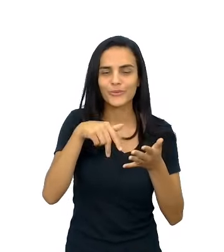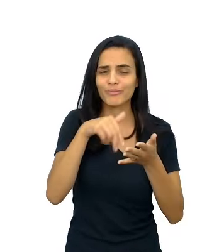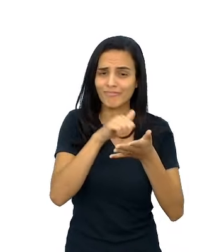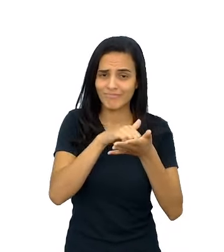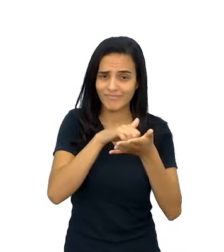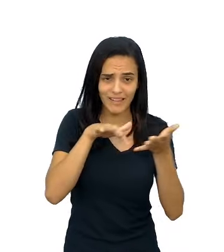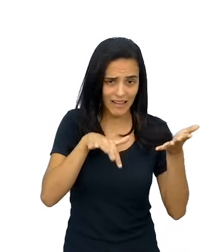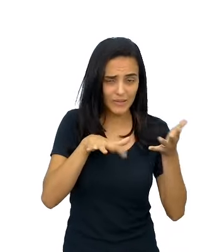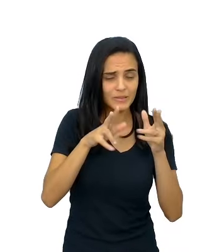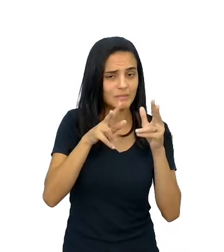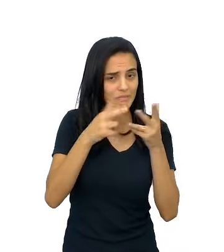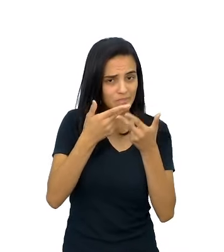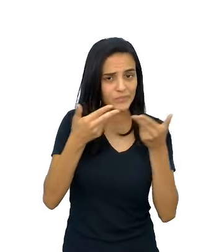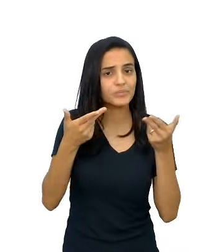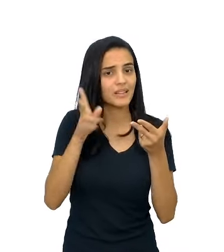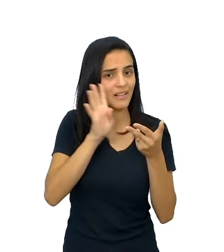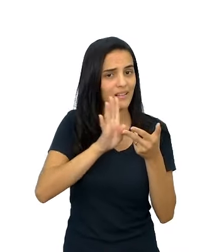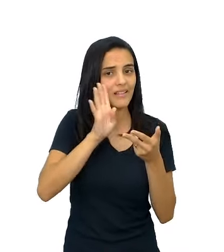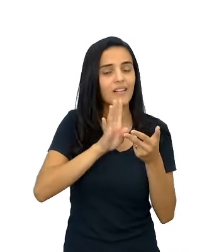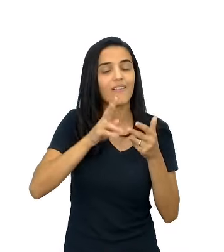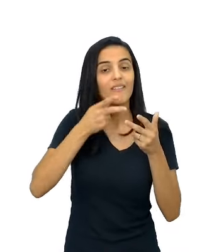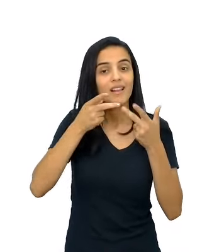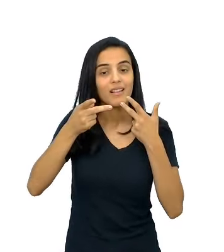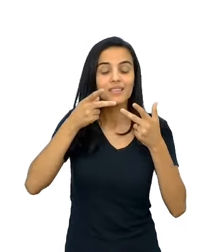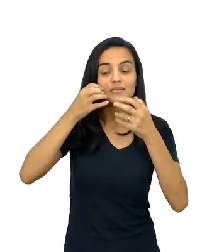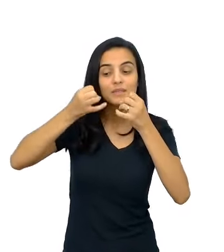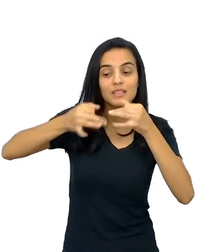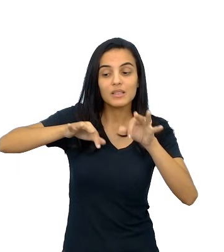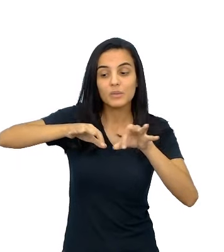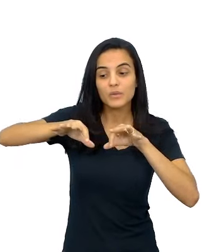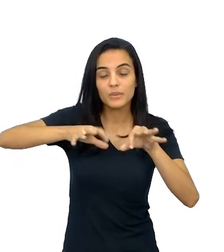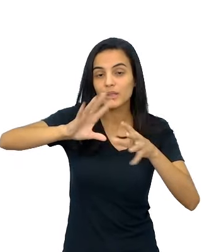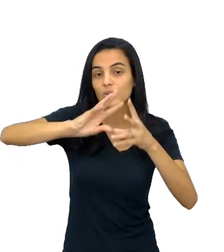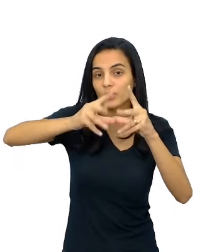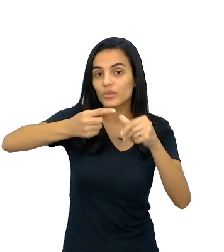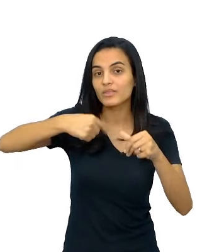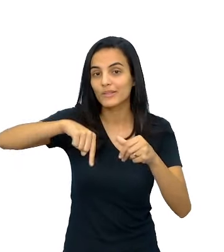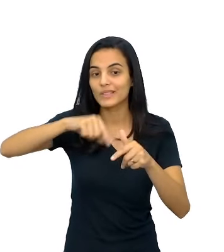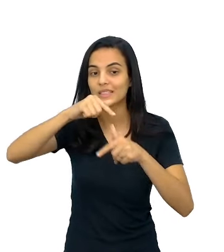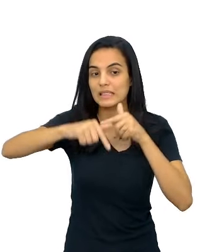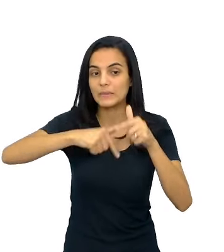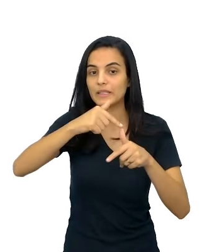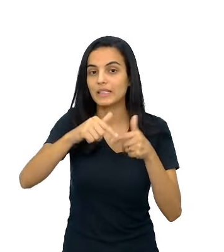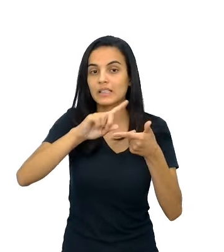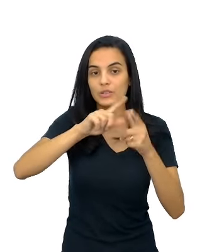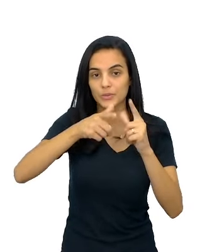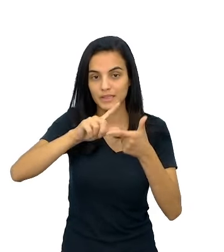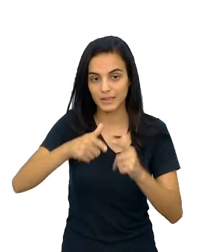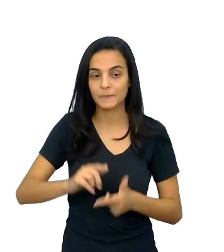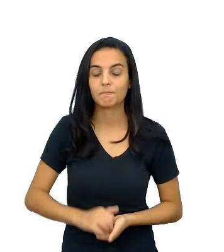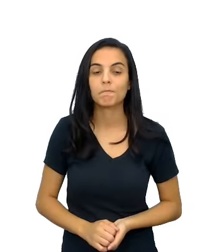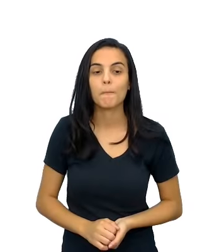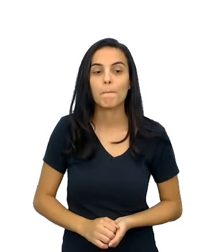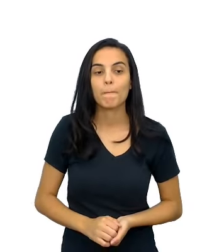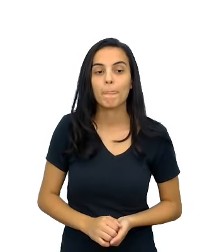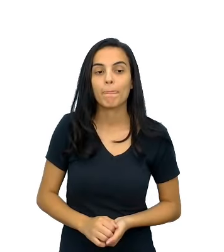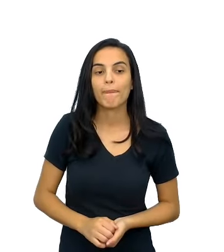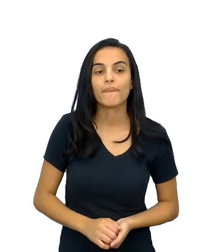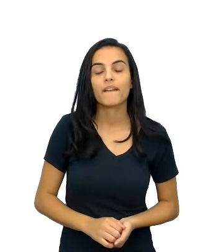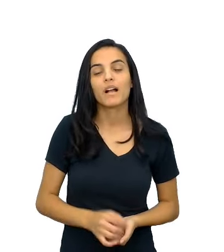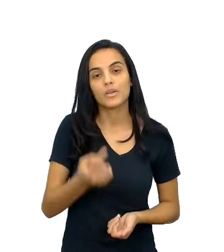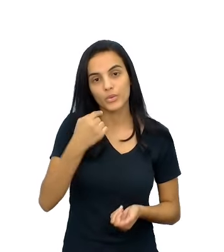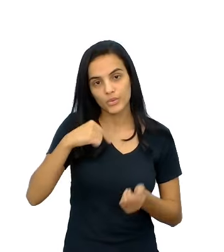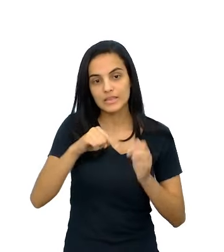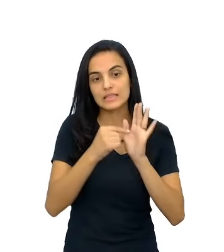dela, falando desse movimento todo para a gente trabalhar com a geometria. E aí a gente traz aqui,